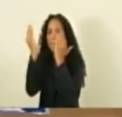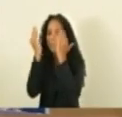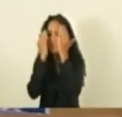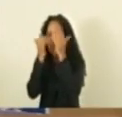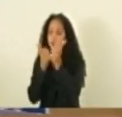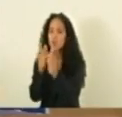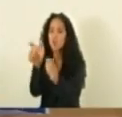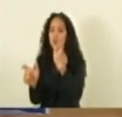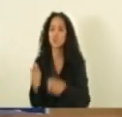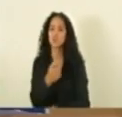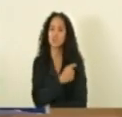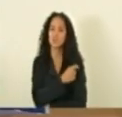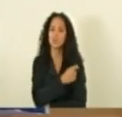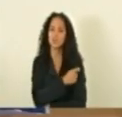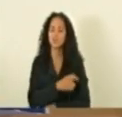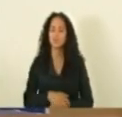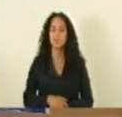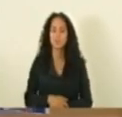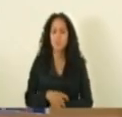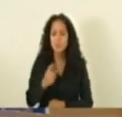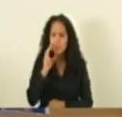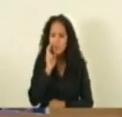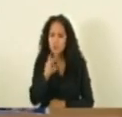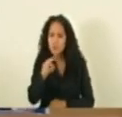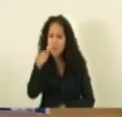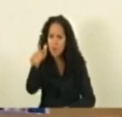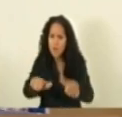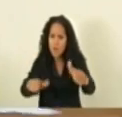psicológico. Precisamos identificar